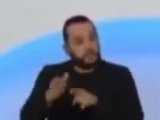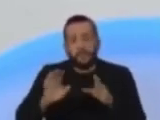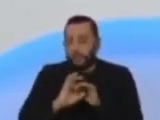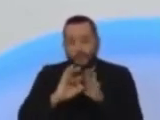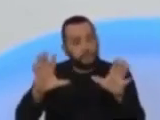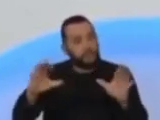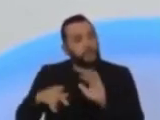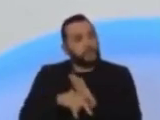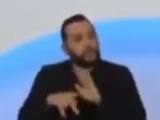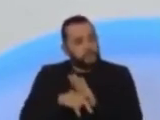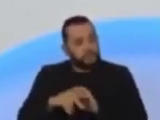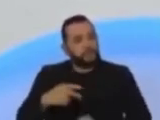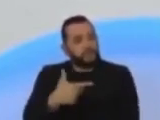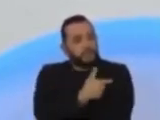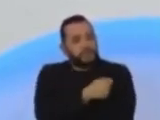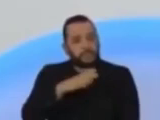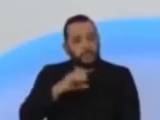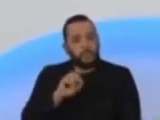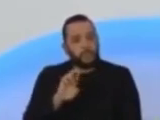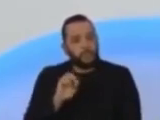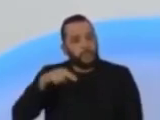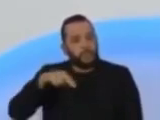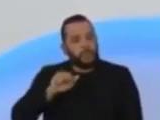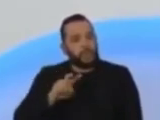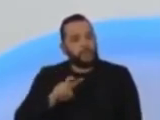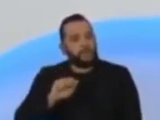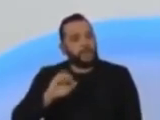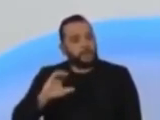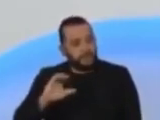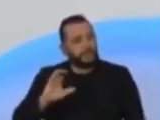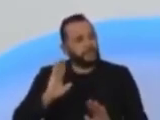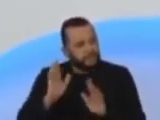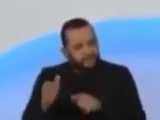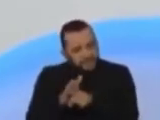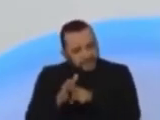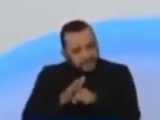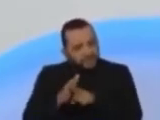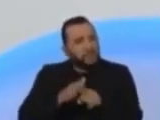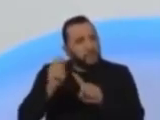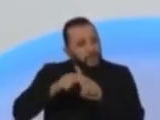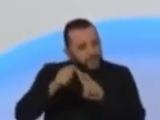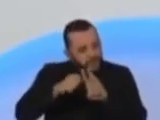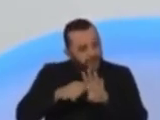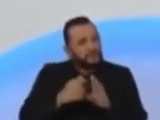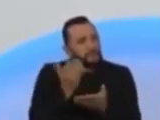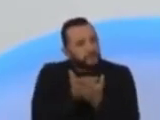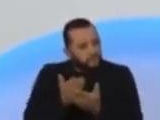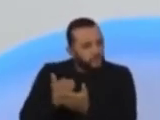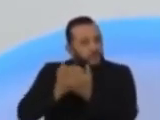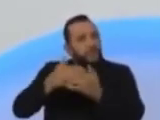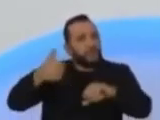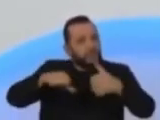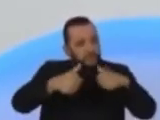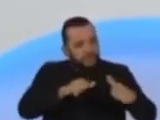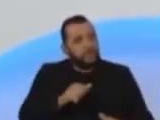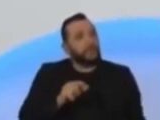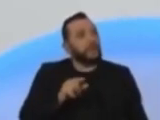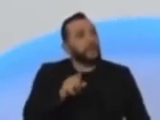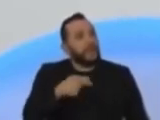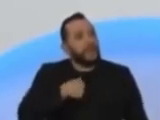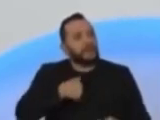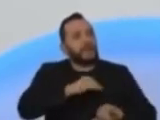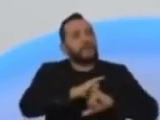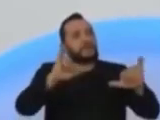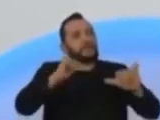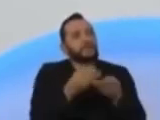Anvisa Agência Nacional de Vigilância Sanitária a durante meses aviso estudou avaliou e ela que se pronunciou sobre a